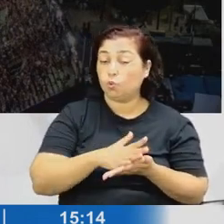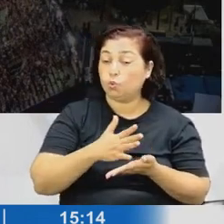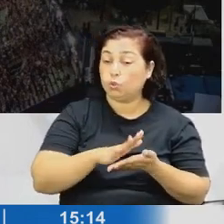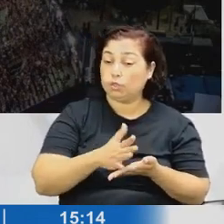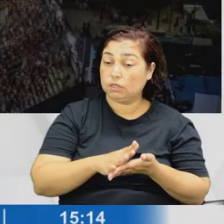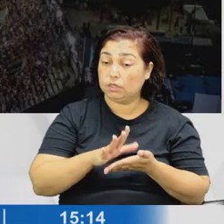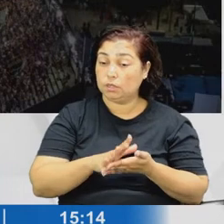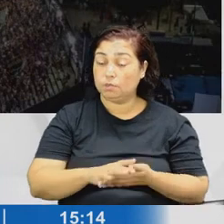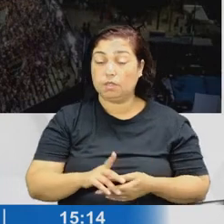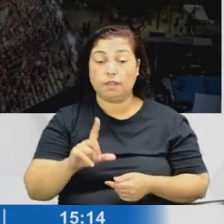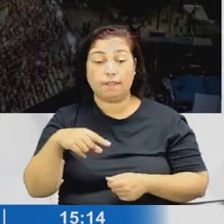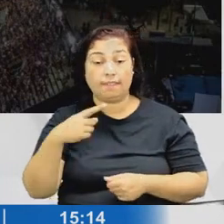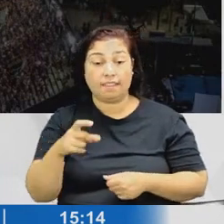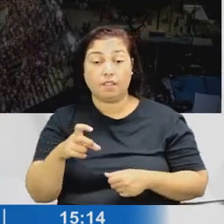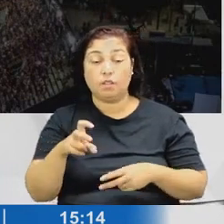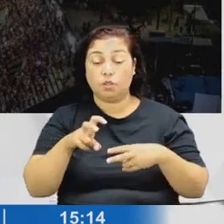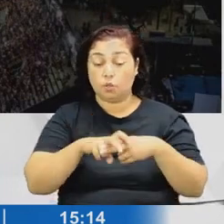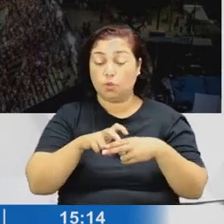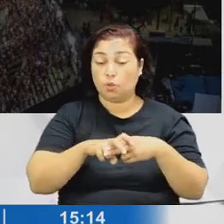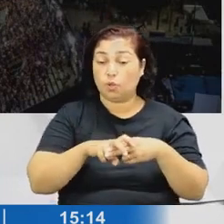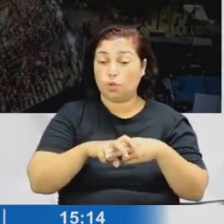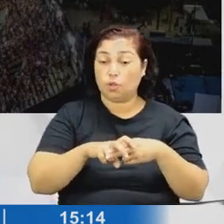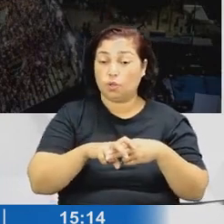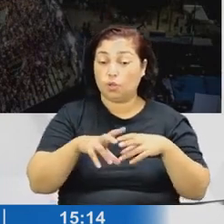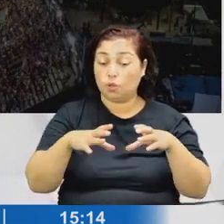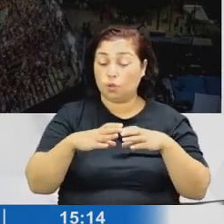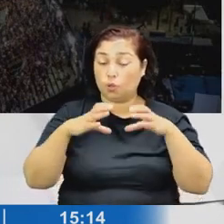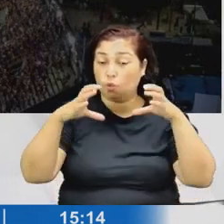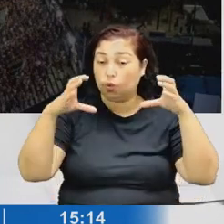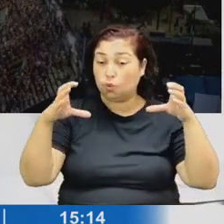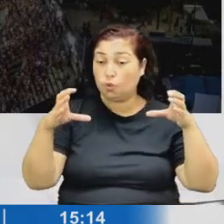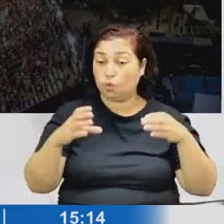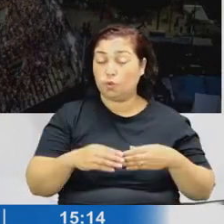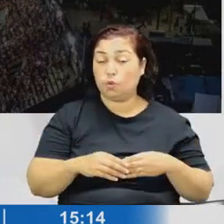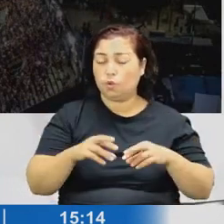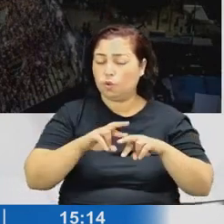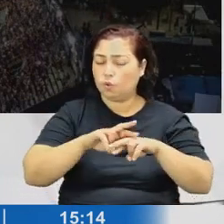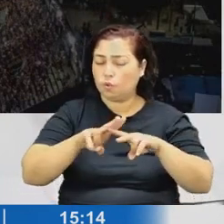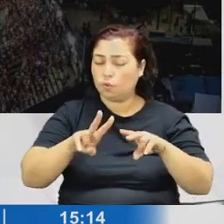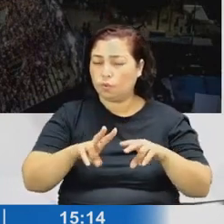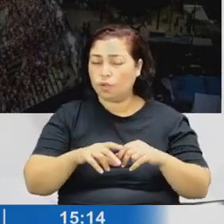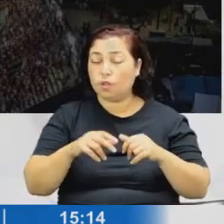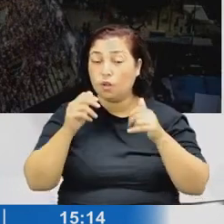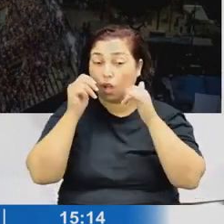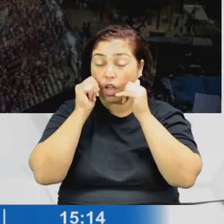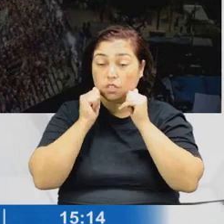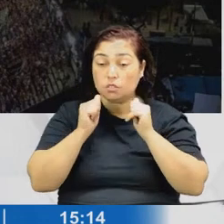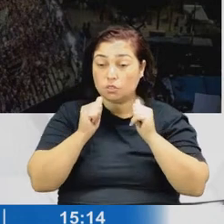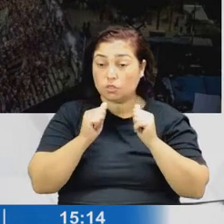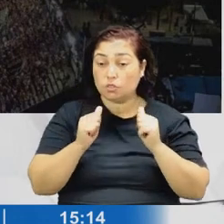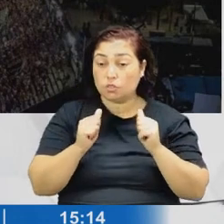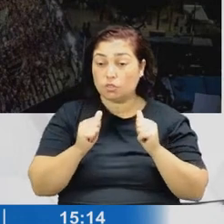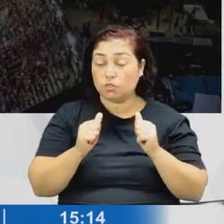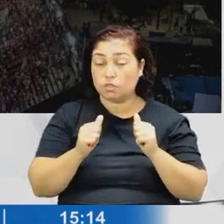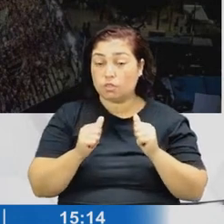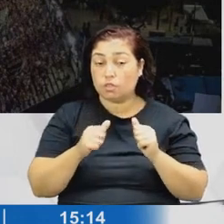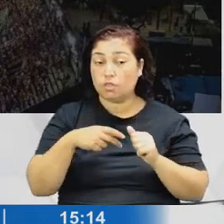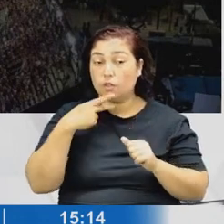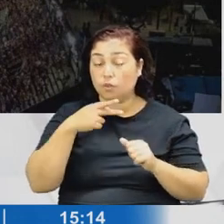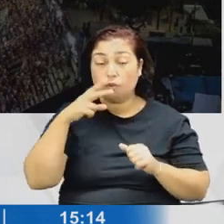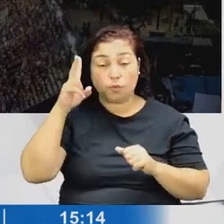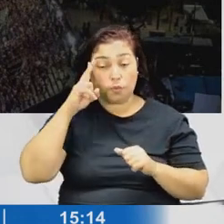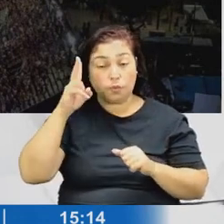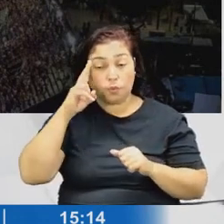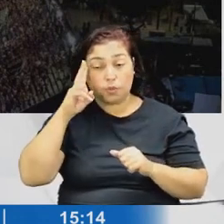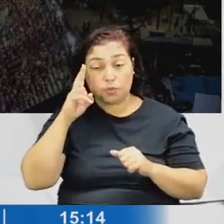o próximo carro alegórico é o cacique de Ramos a galera tocando lá Jorge Aragão junto com ele Martinho da vida e tal e as aulas vão contando essa história do Cacique